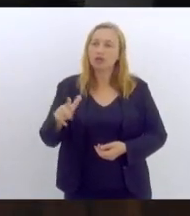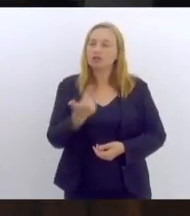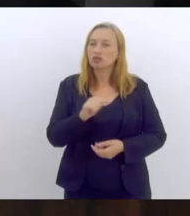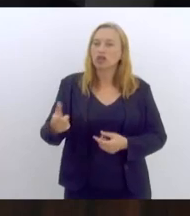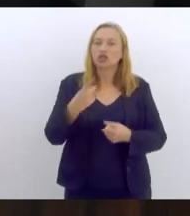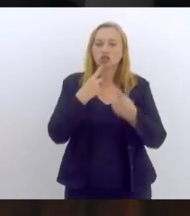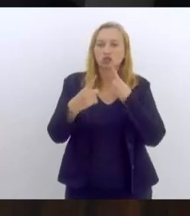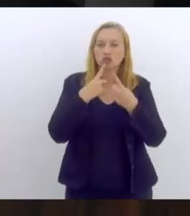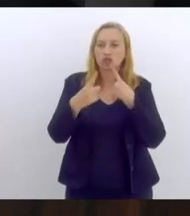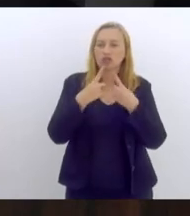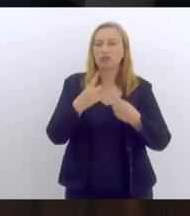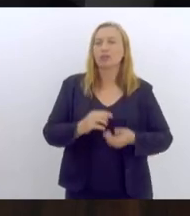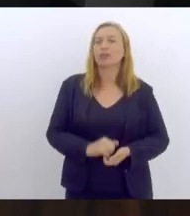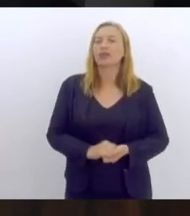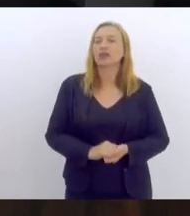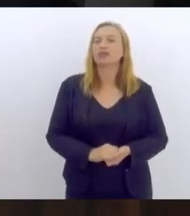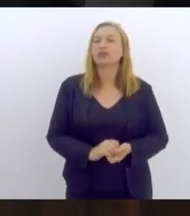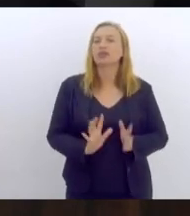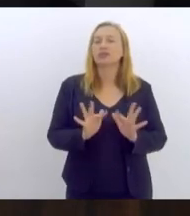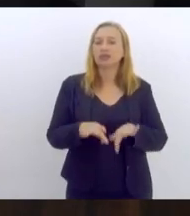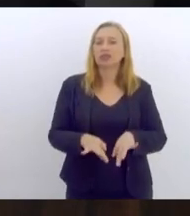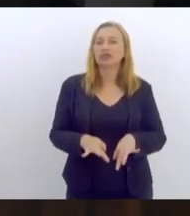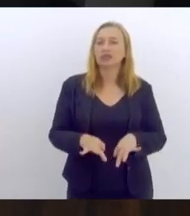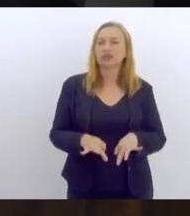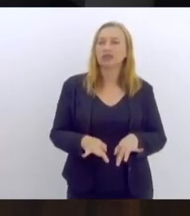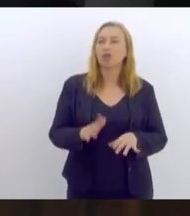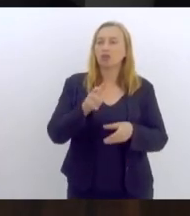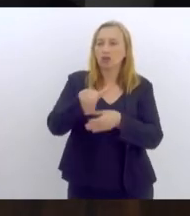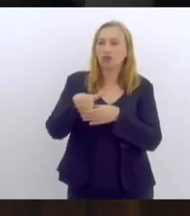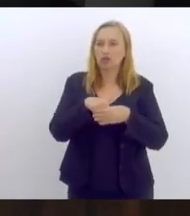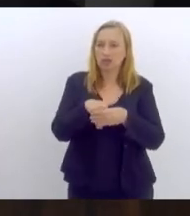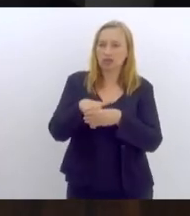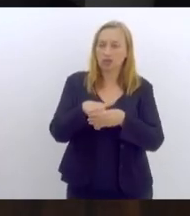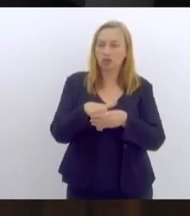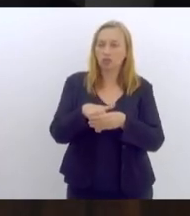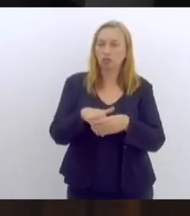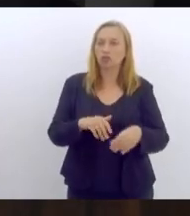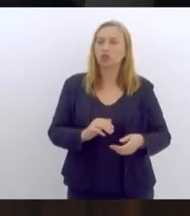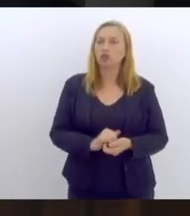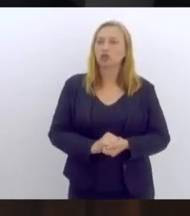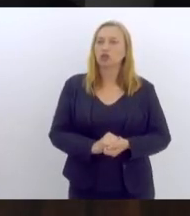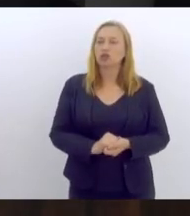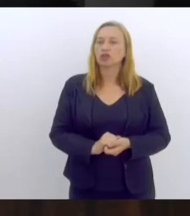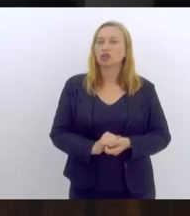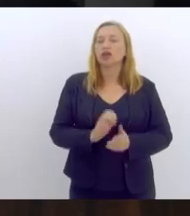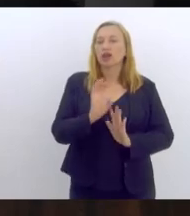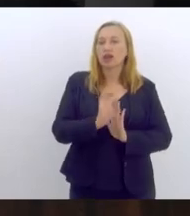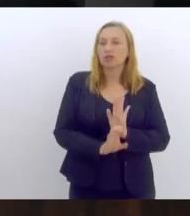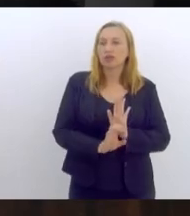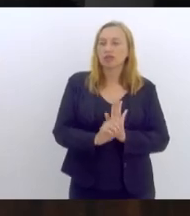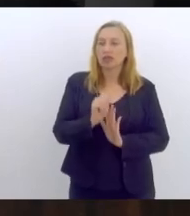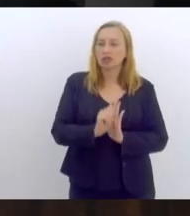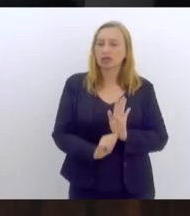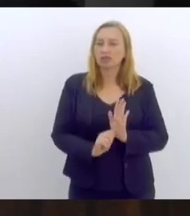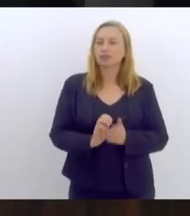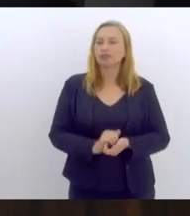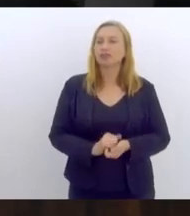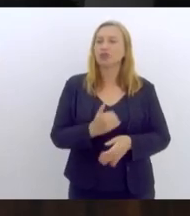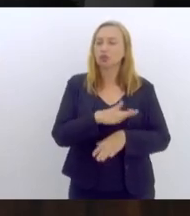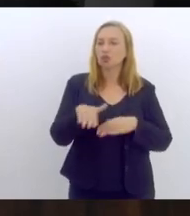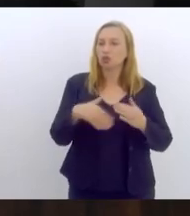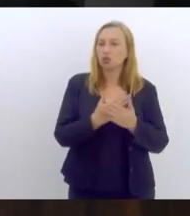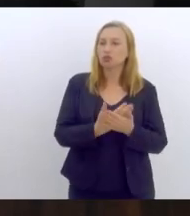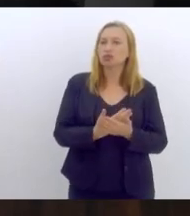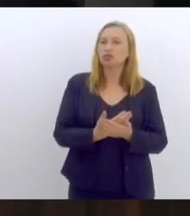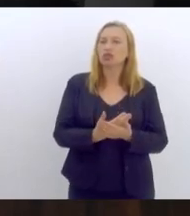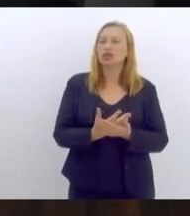queira discutir, encerrada a discussão, em votação, a emenda de redação. Senhores que